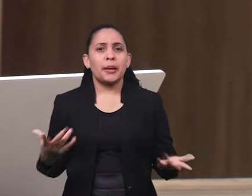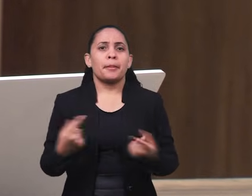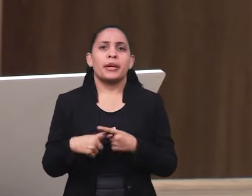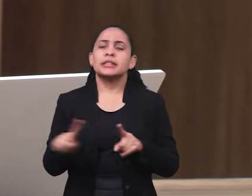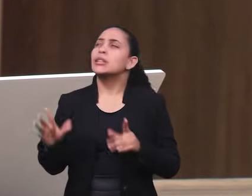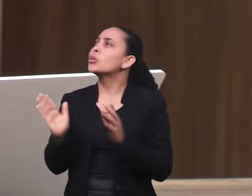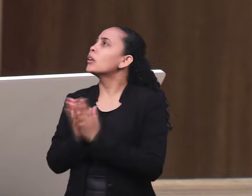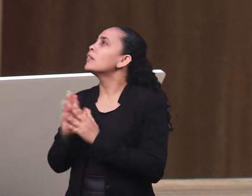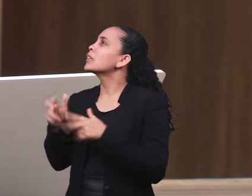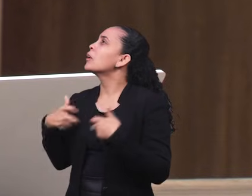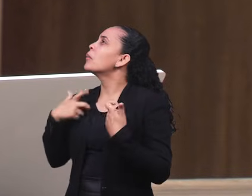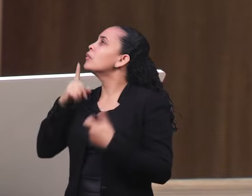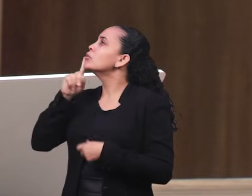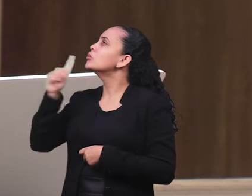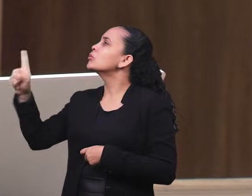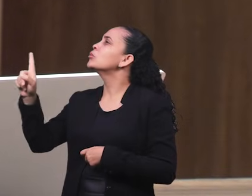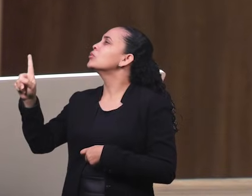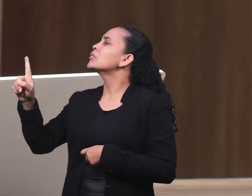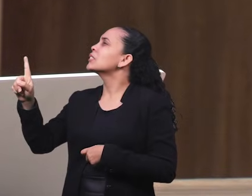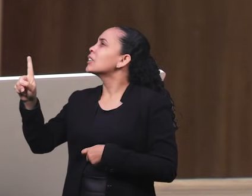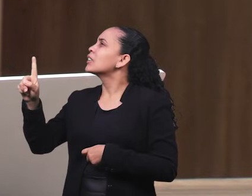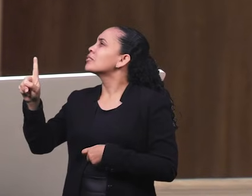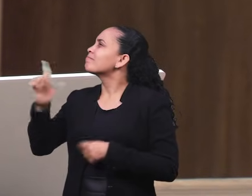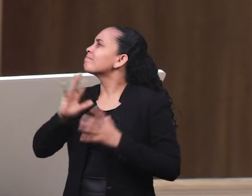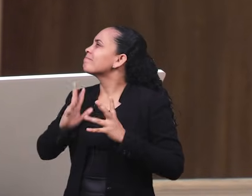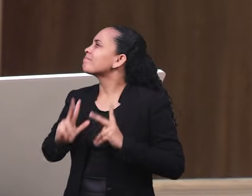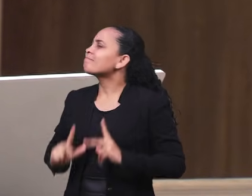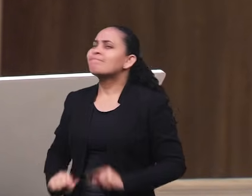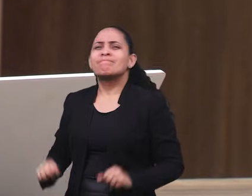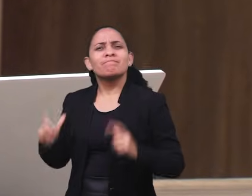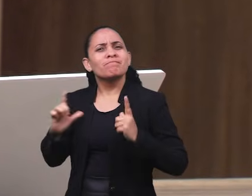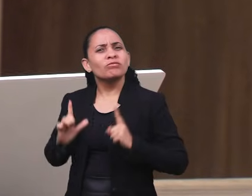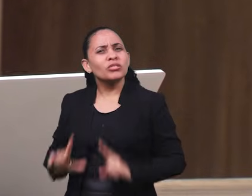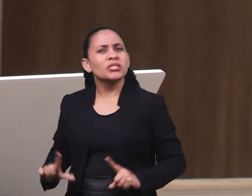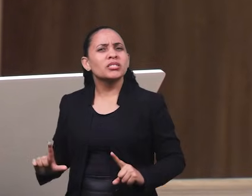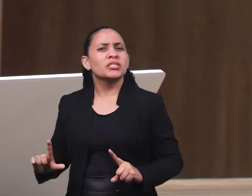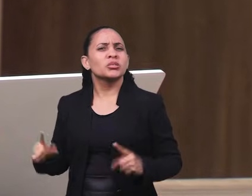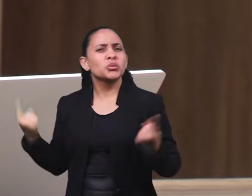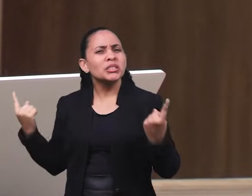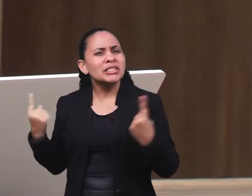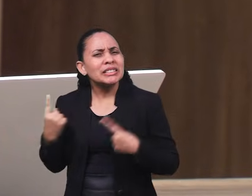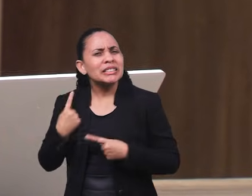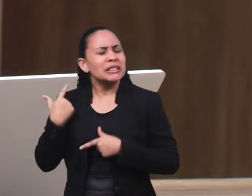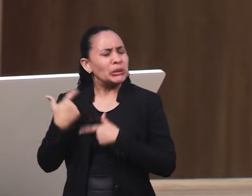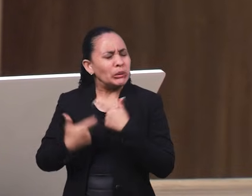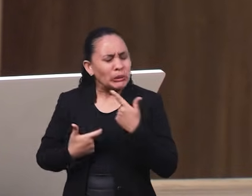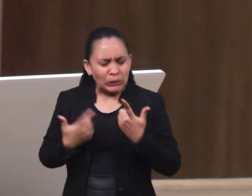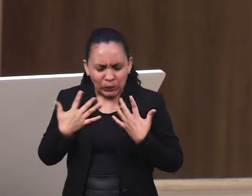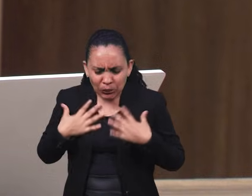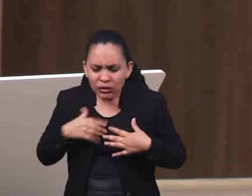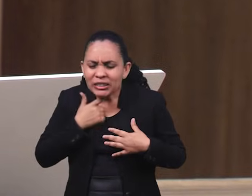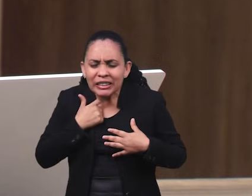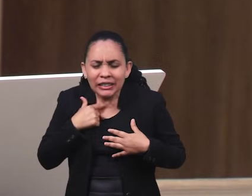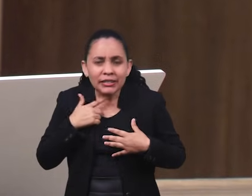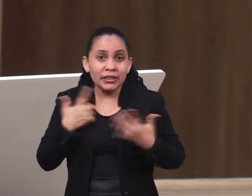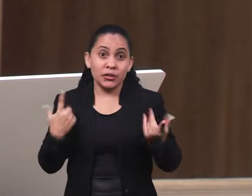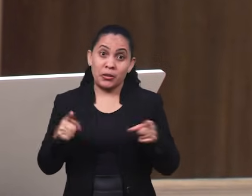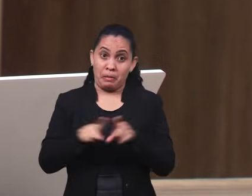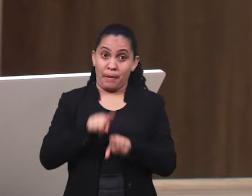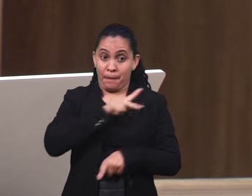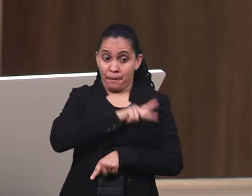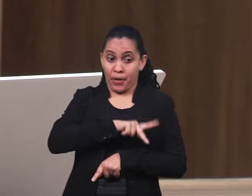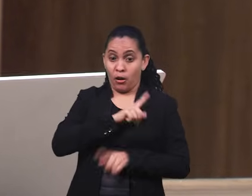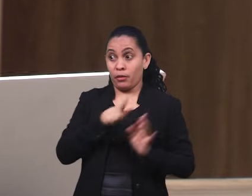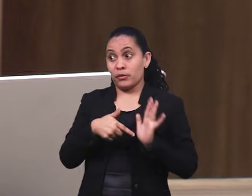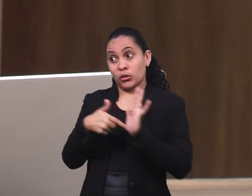buscava a santificação, né? Buscava a santificação, lutava contra a carne, era um homem que lutava, como o Paulo mesmo falou